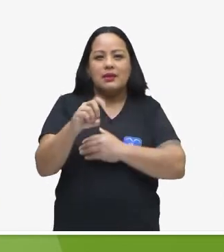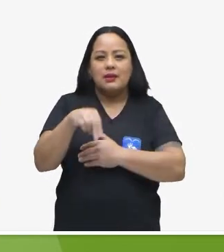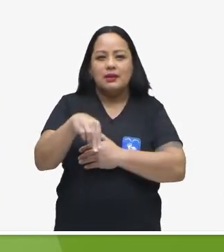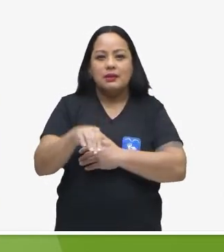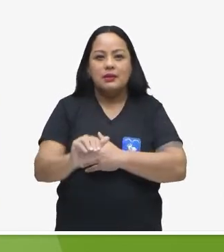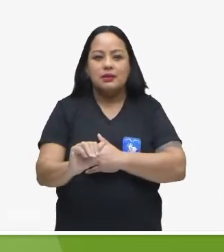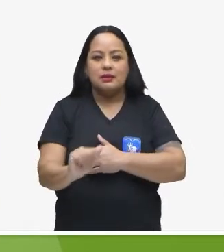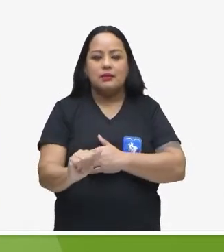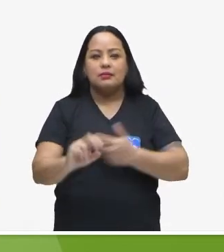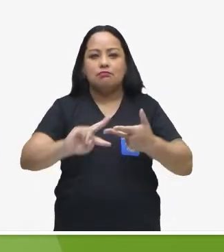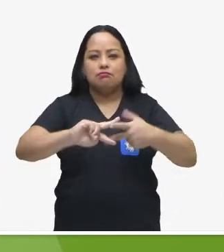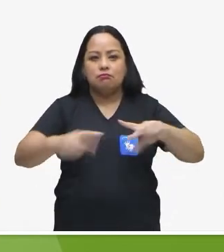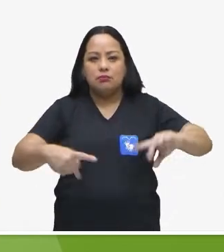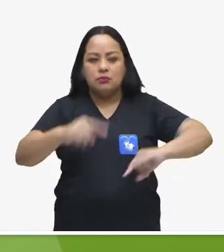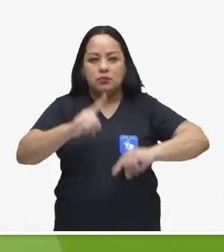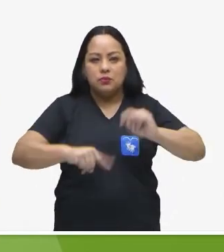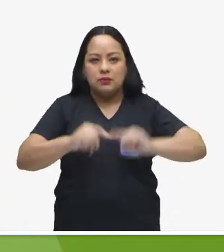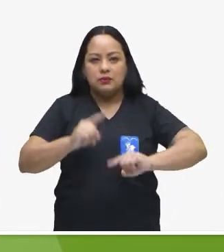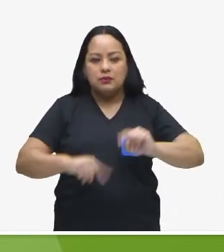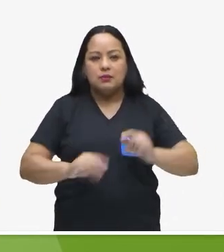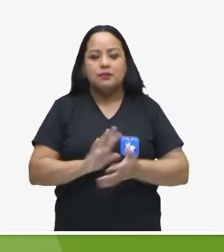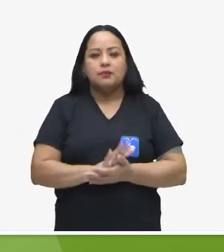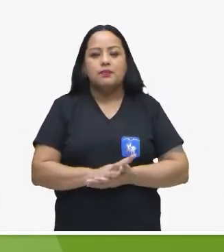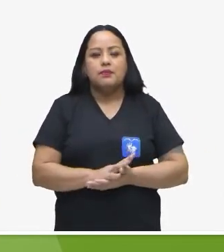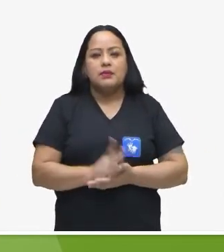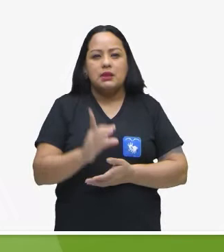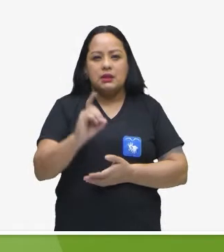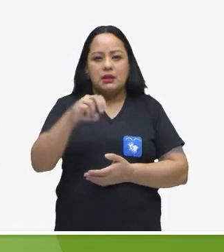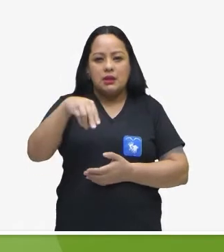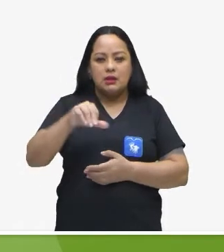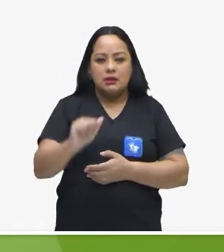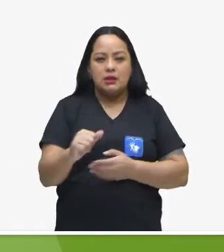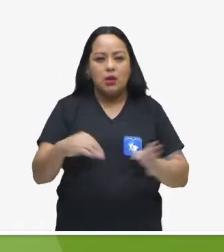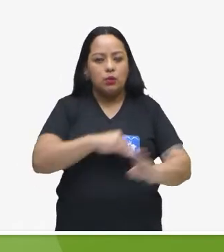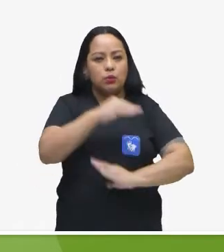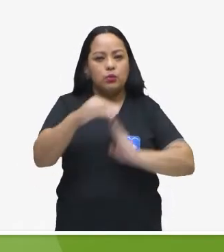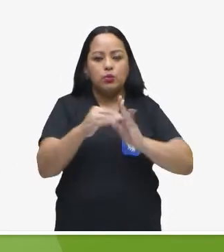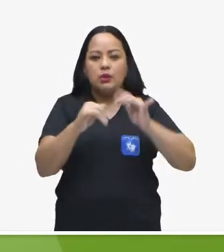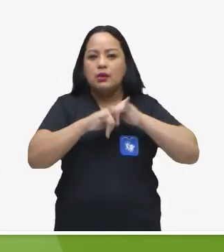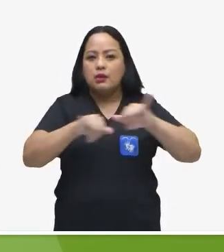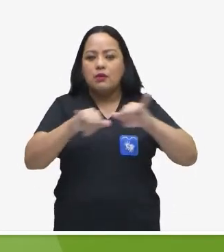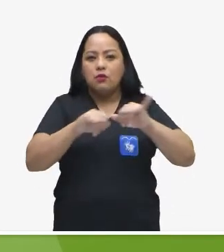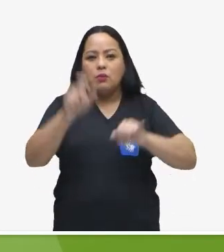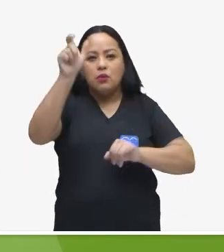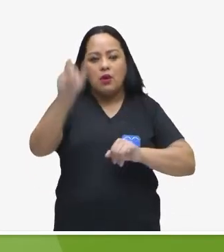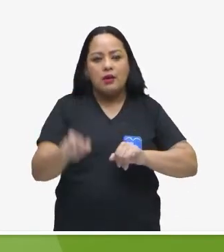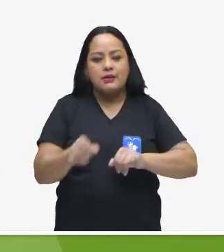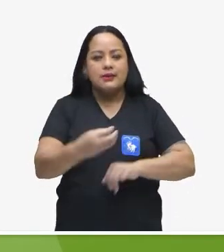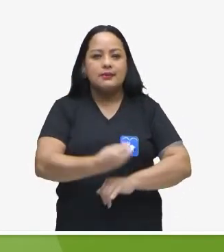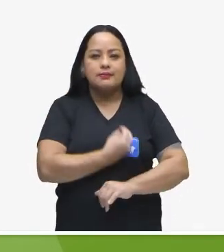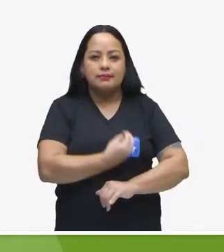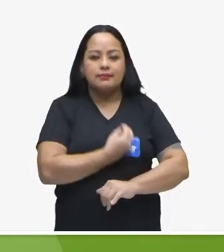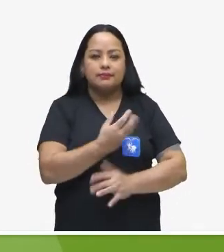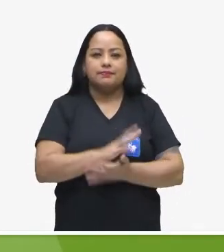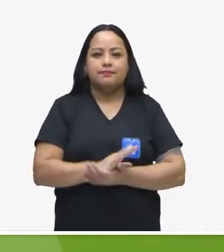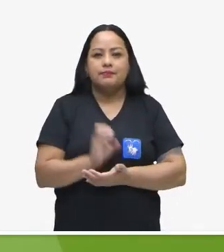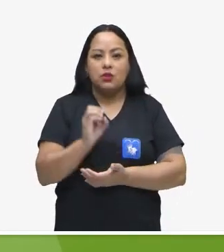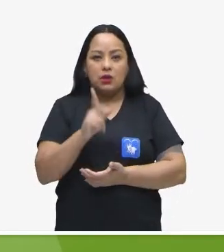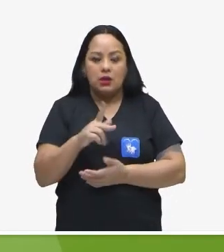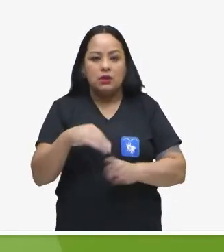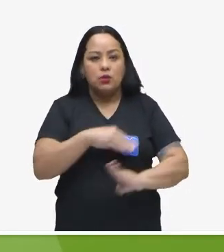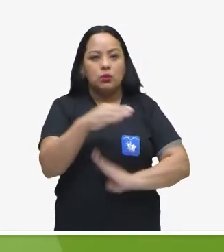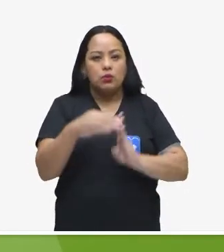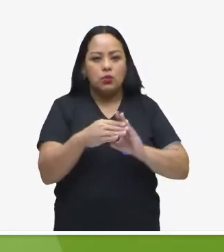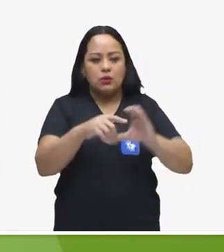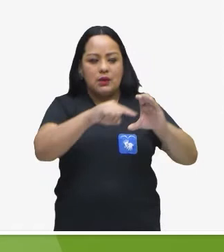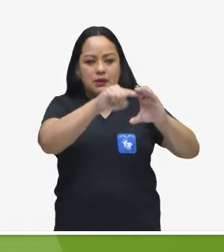Então, aqui dentro do núcleo. Esse DNA vai guardar todas as informações desse ser vivo, ok? E aí, todas essas